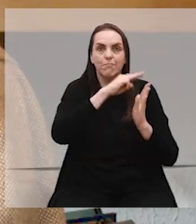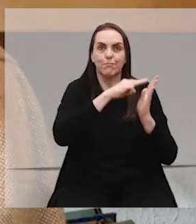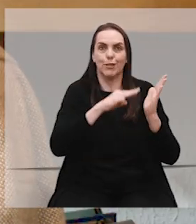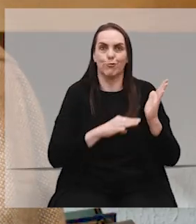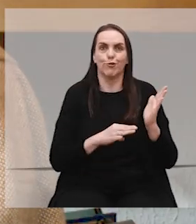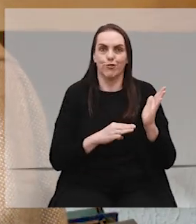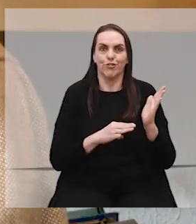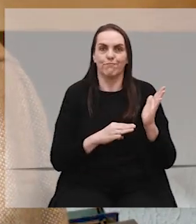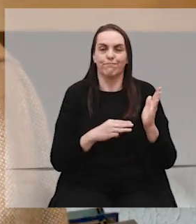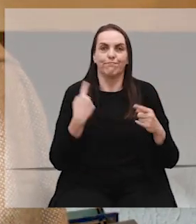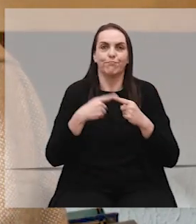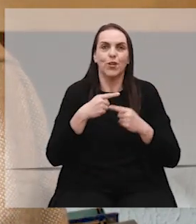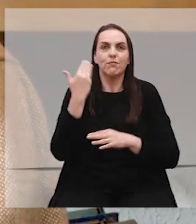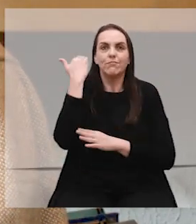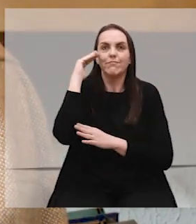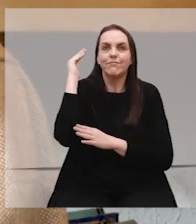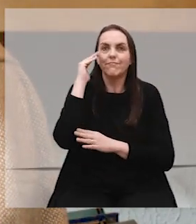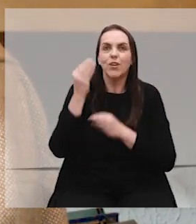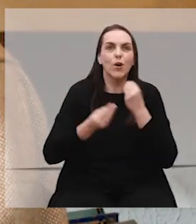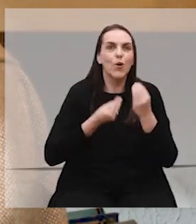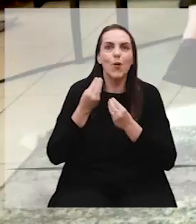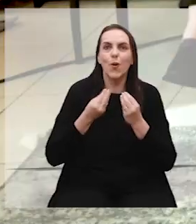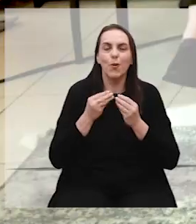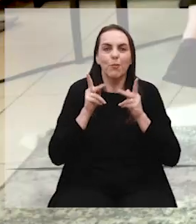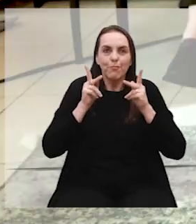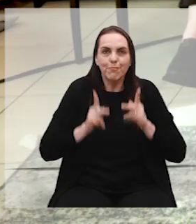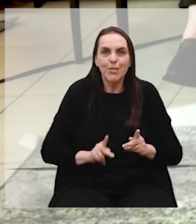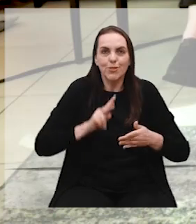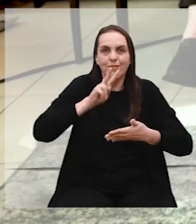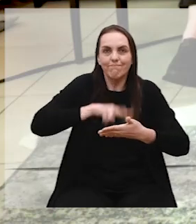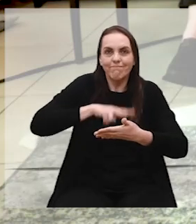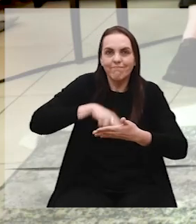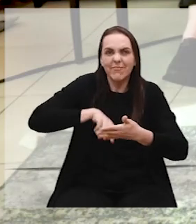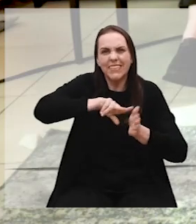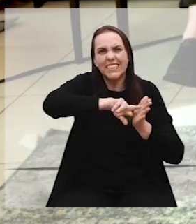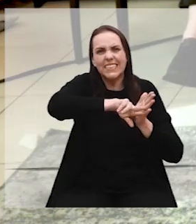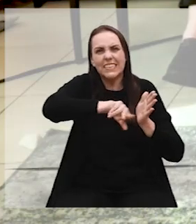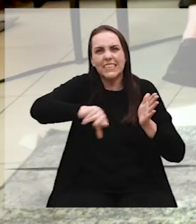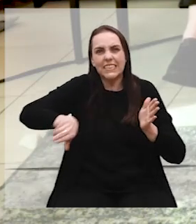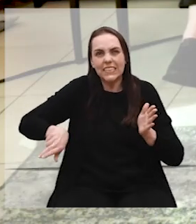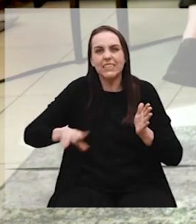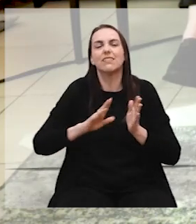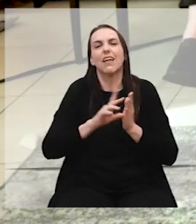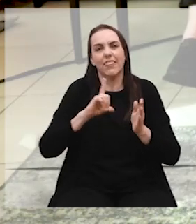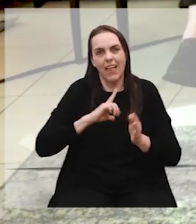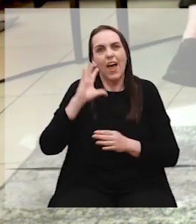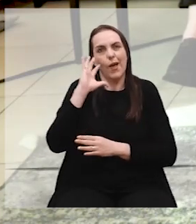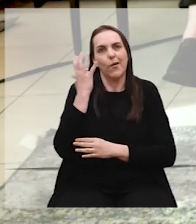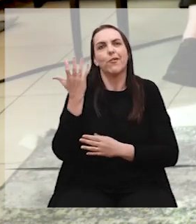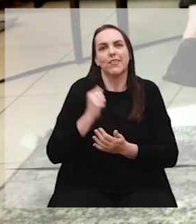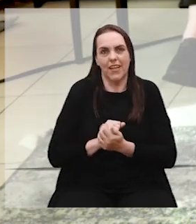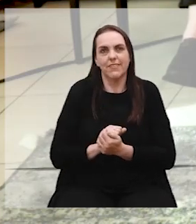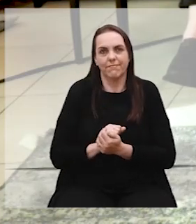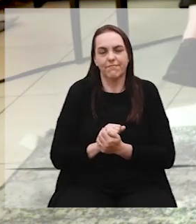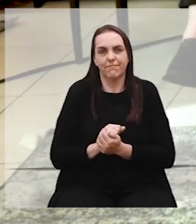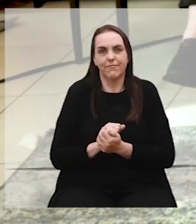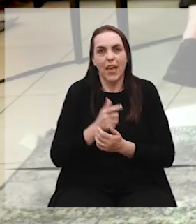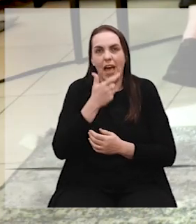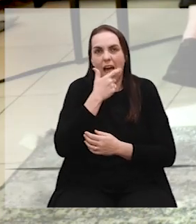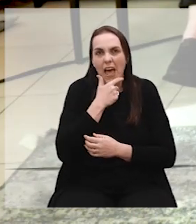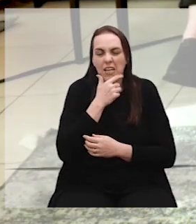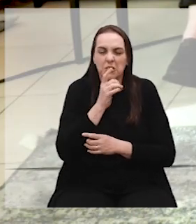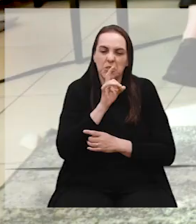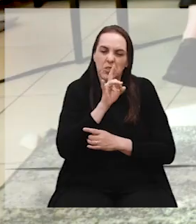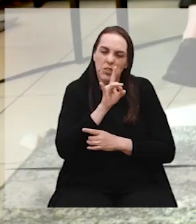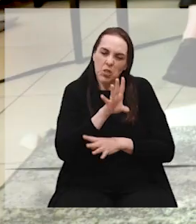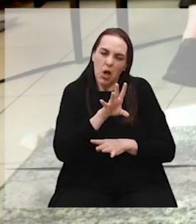metodologia para tentar entender esse leitor multifacetado, híbrido, que está acontecendo. Acho que